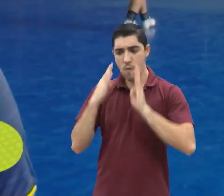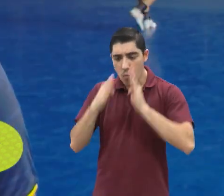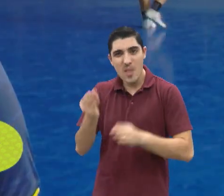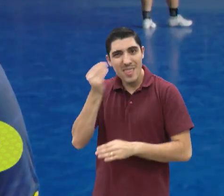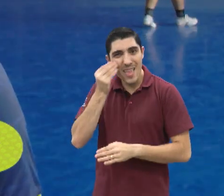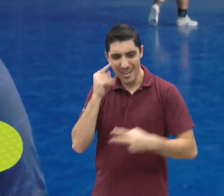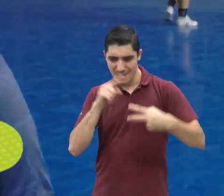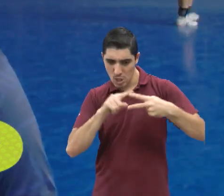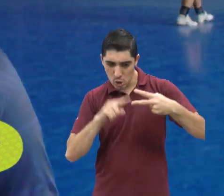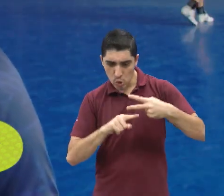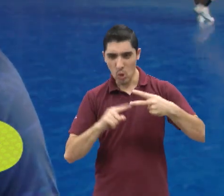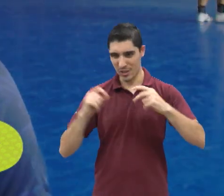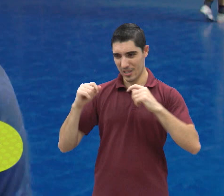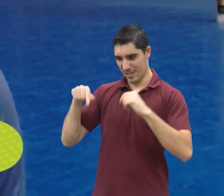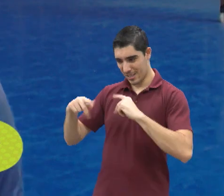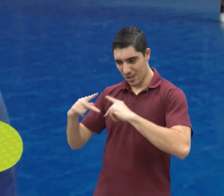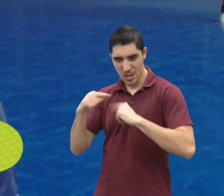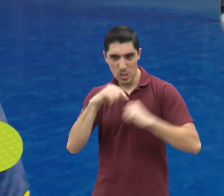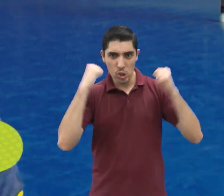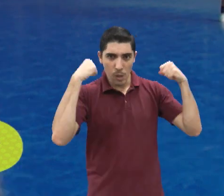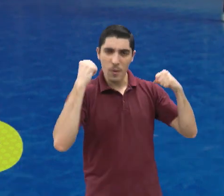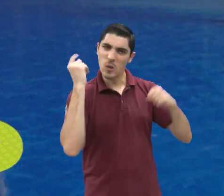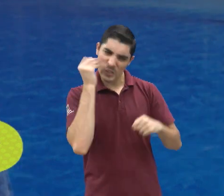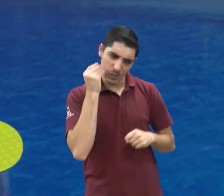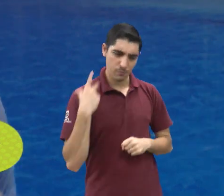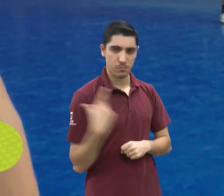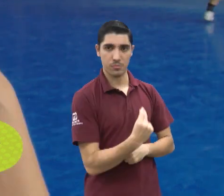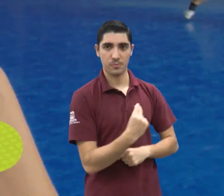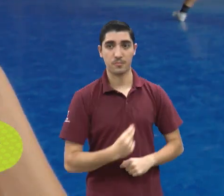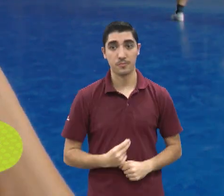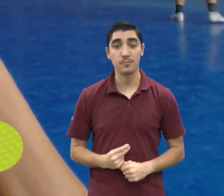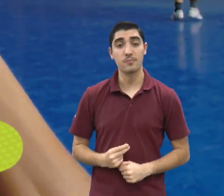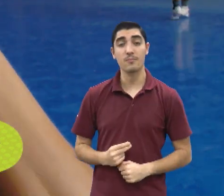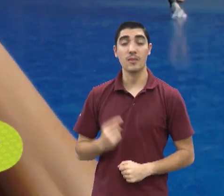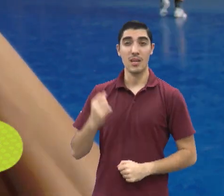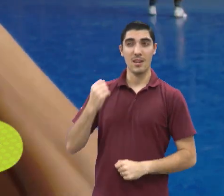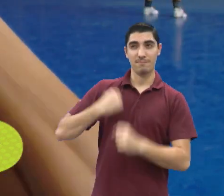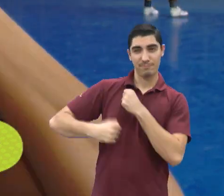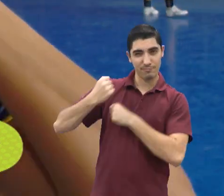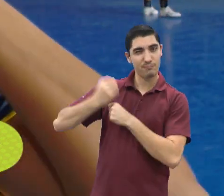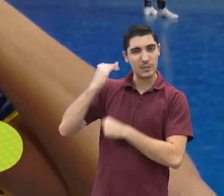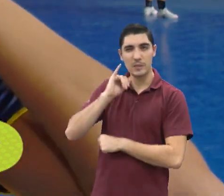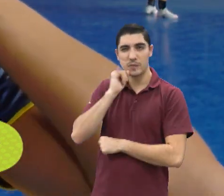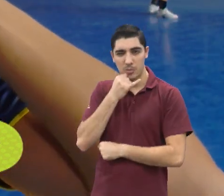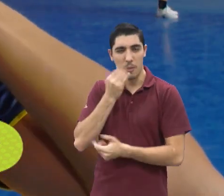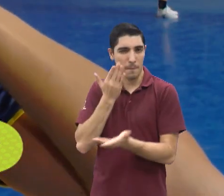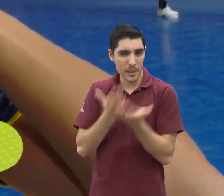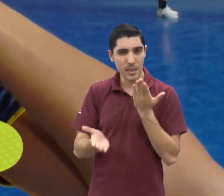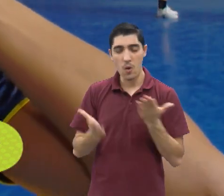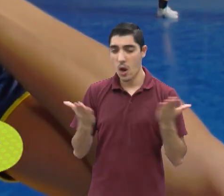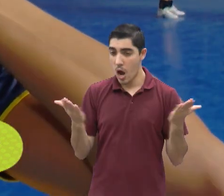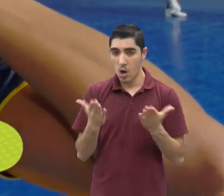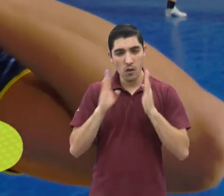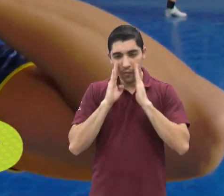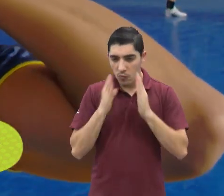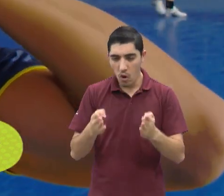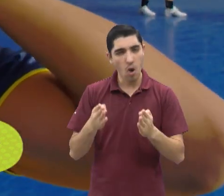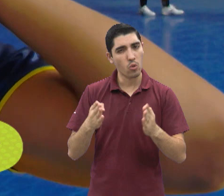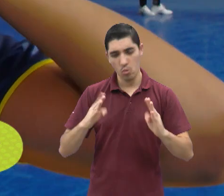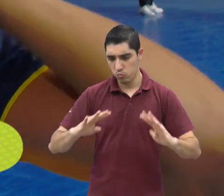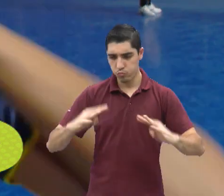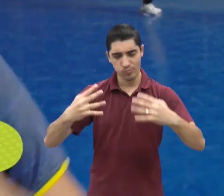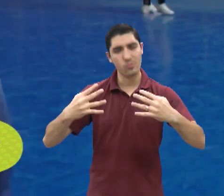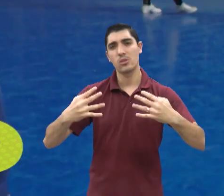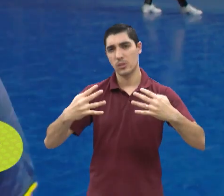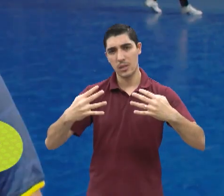Female. A gente vai enfrentar uma grande equipe, como a gente enfrentou aqui, infelizmente perdemos, mas agora mata-mata, é outro jogo,